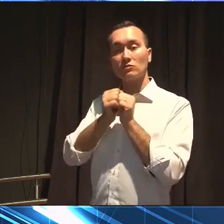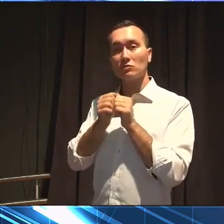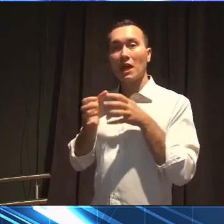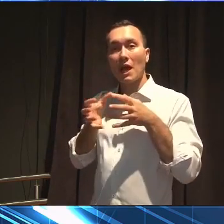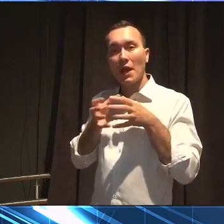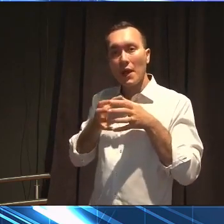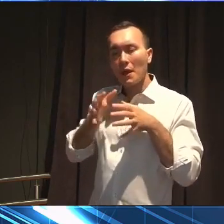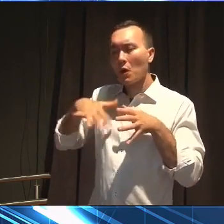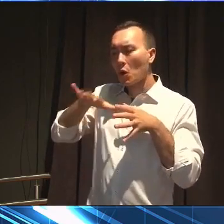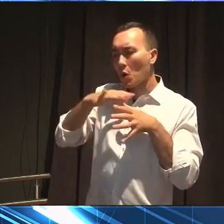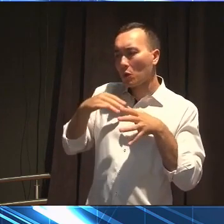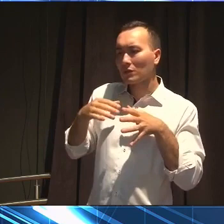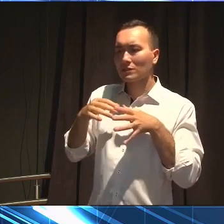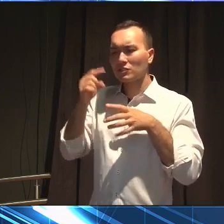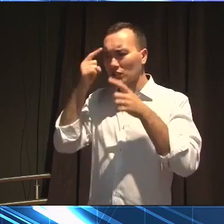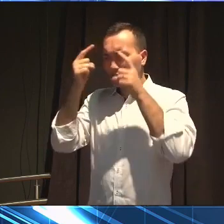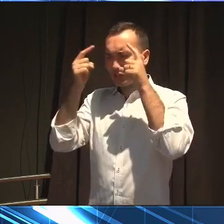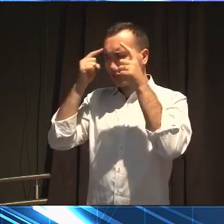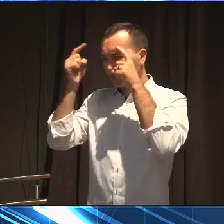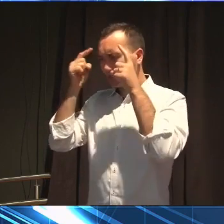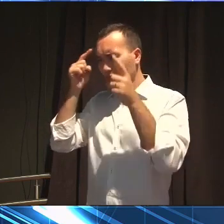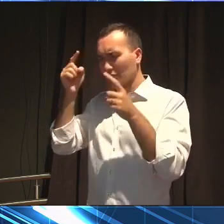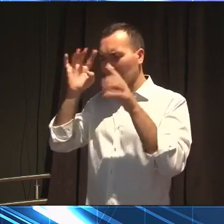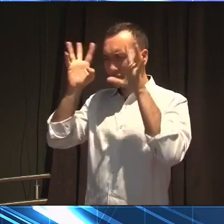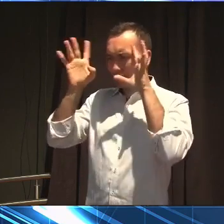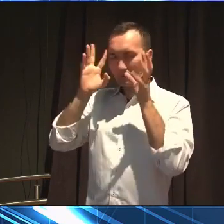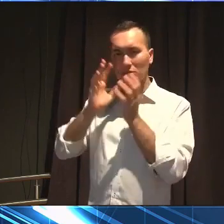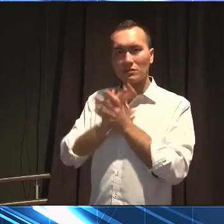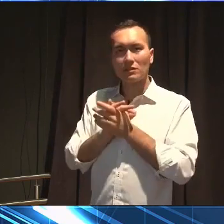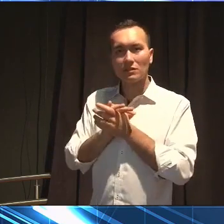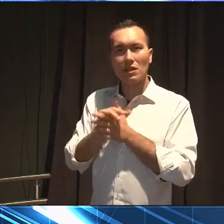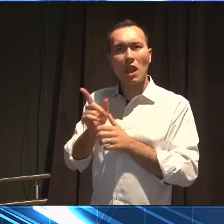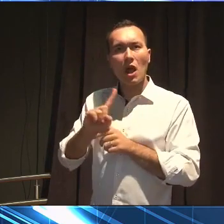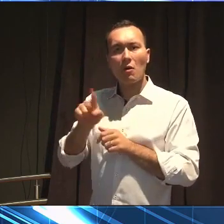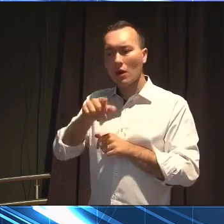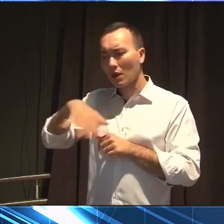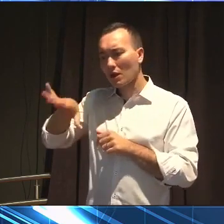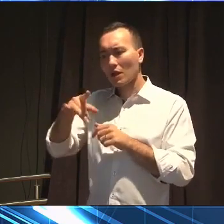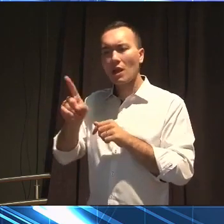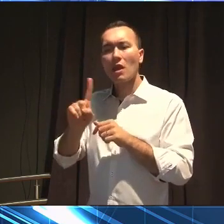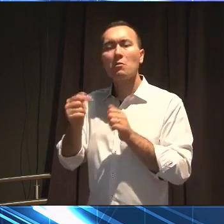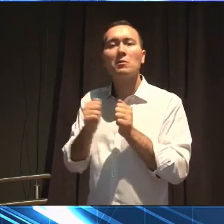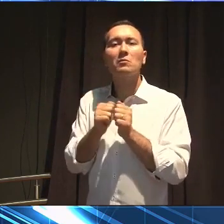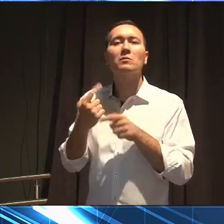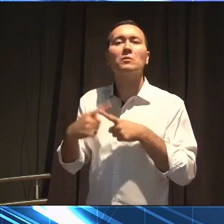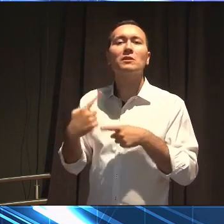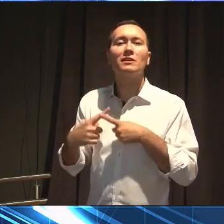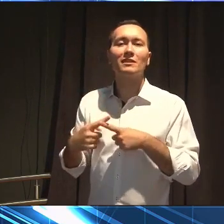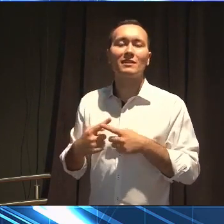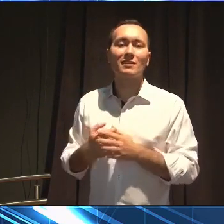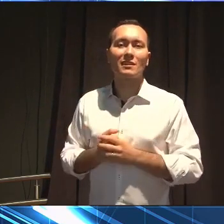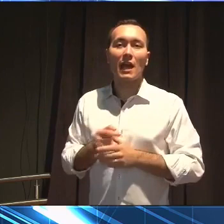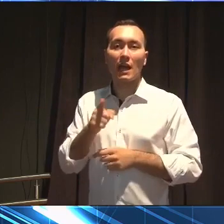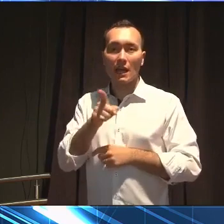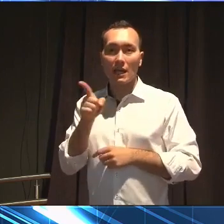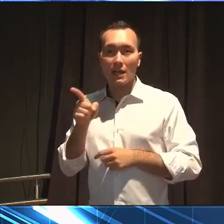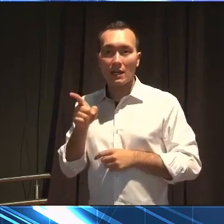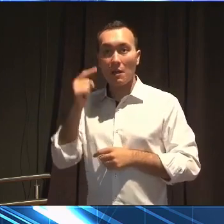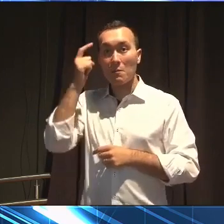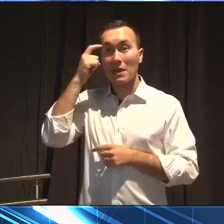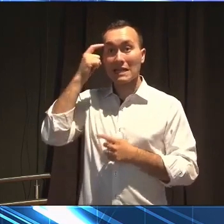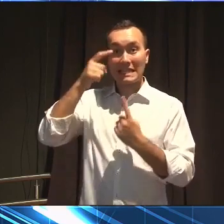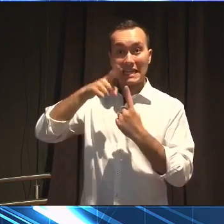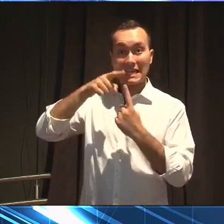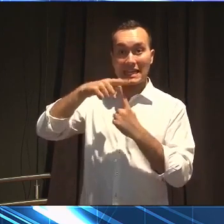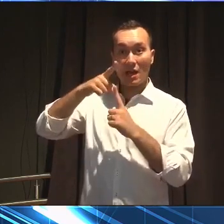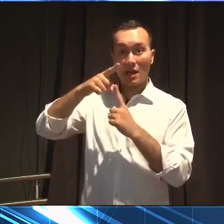tem uma capacidade de pensamento convergente? Talvez tenha, né, pessoal? Talvez tenha. Mas a verdade